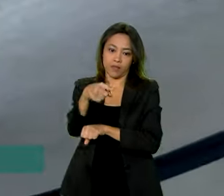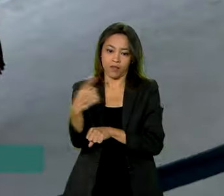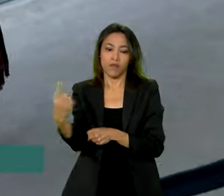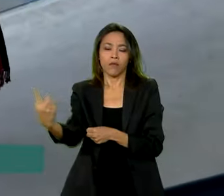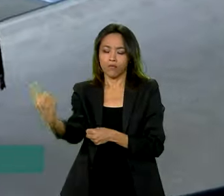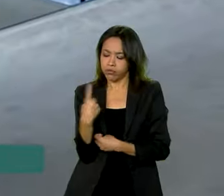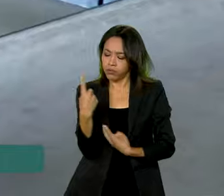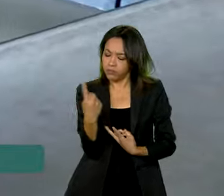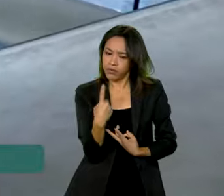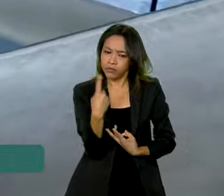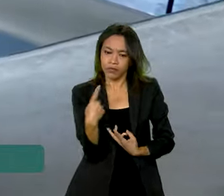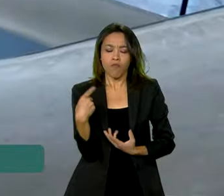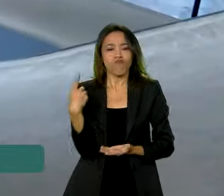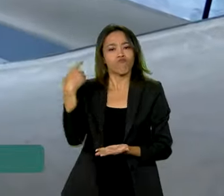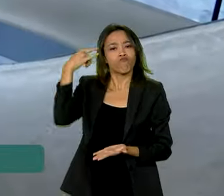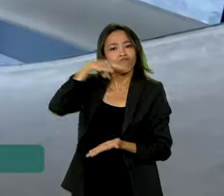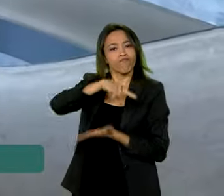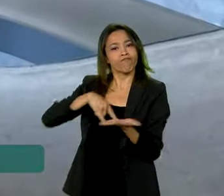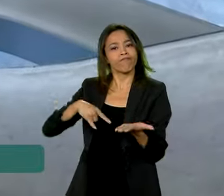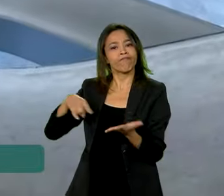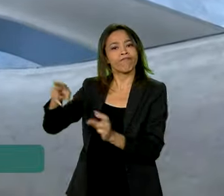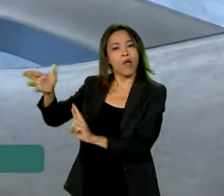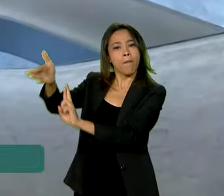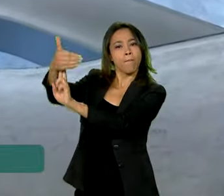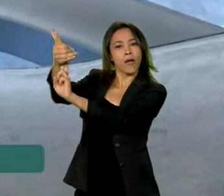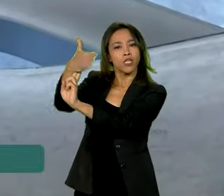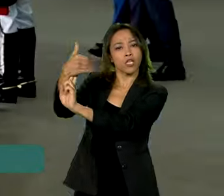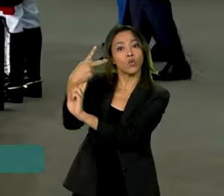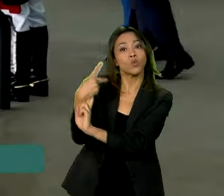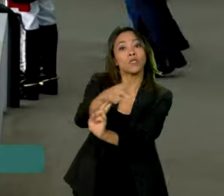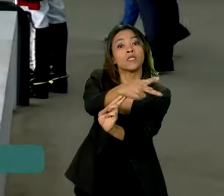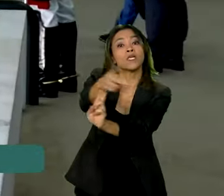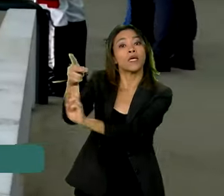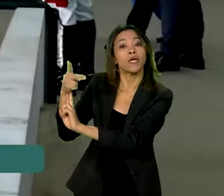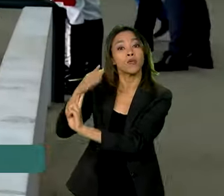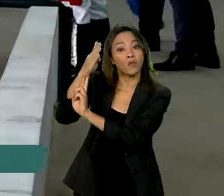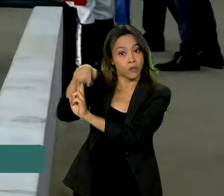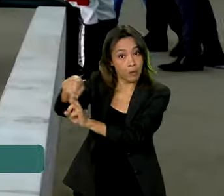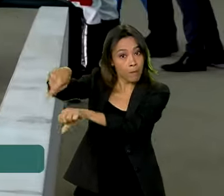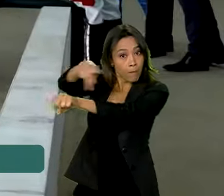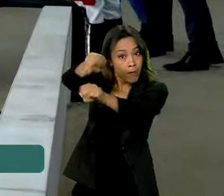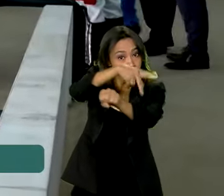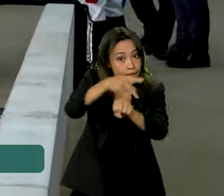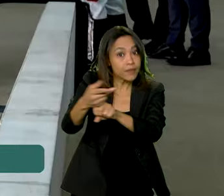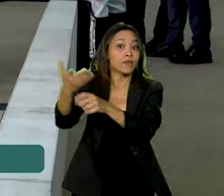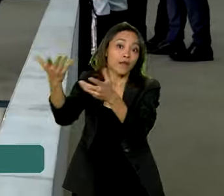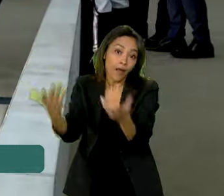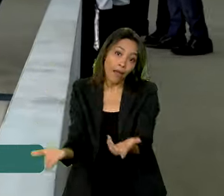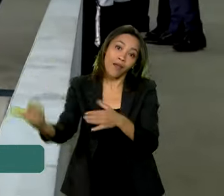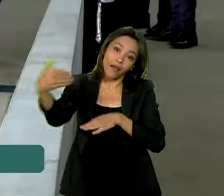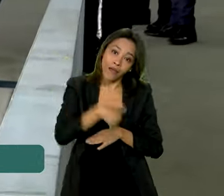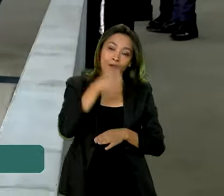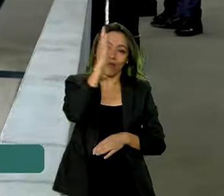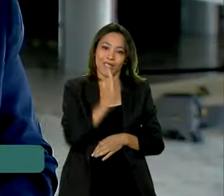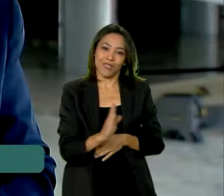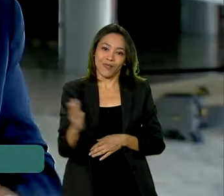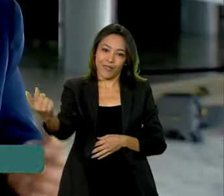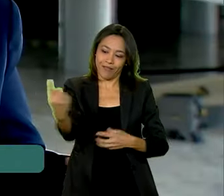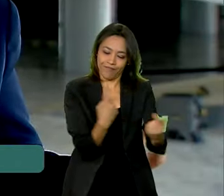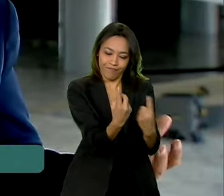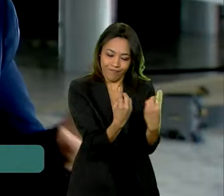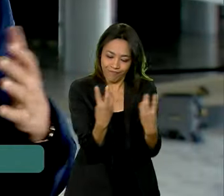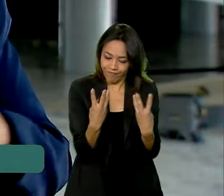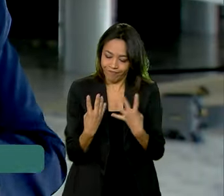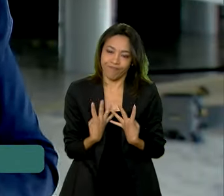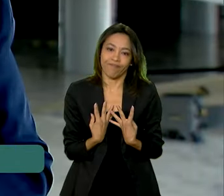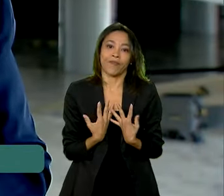e formaliza o envio de um embaixador do país de origem ao país de acolhimento, neste caso, o Brasil. Com a